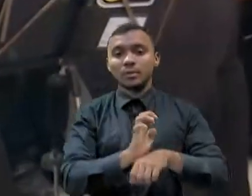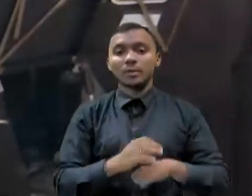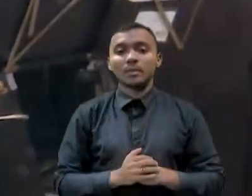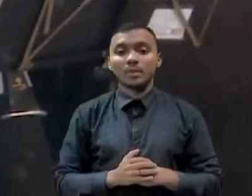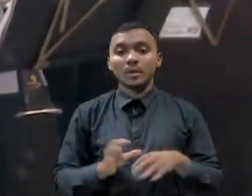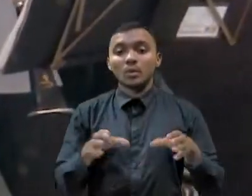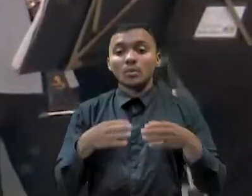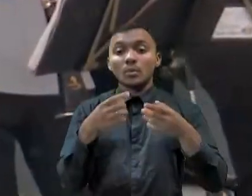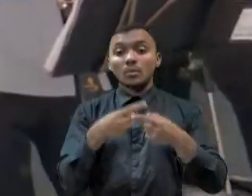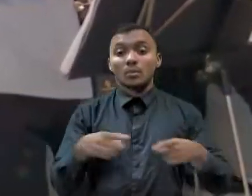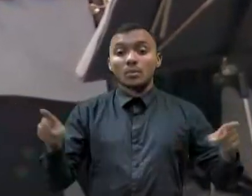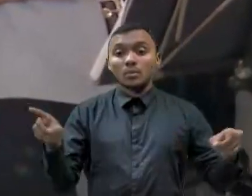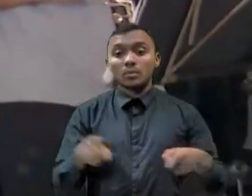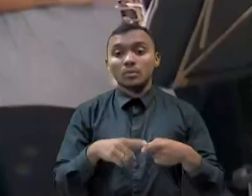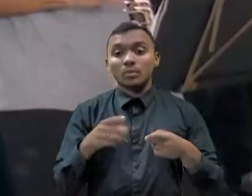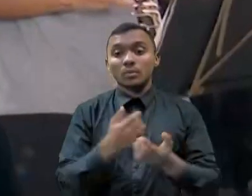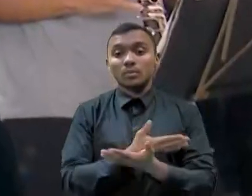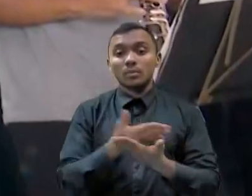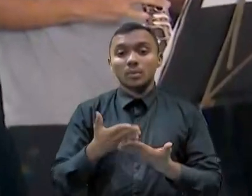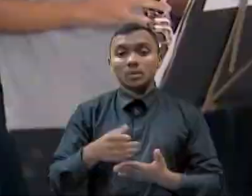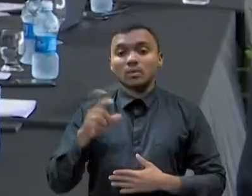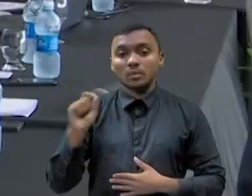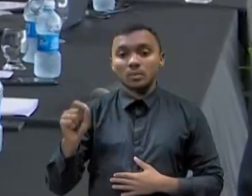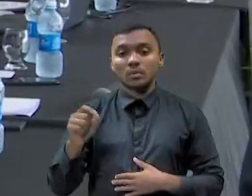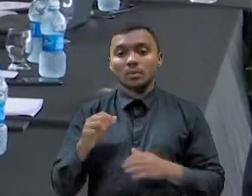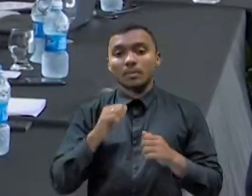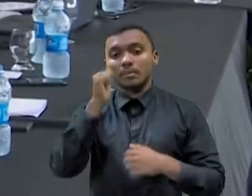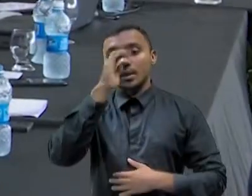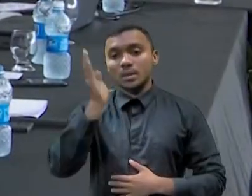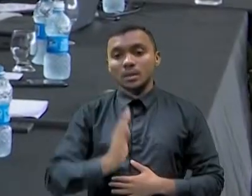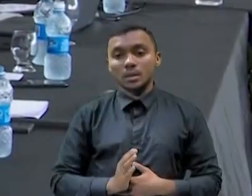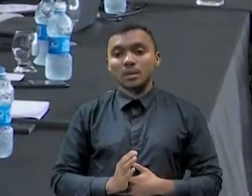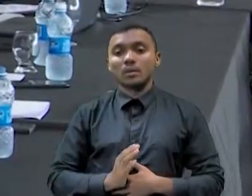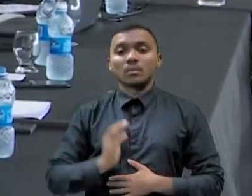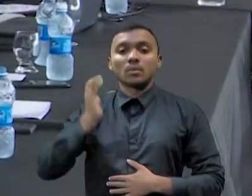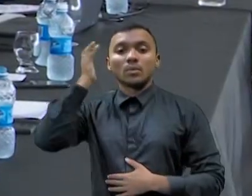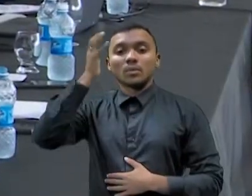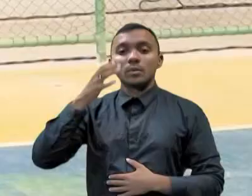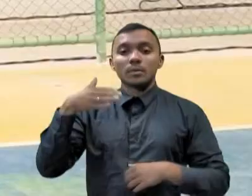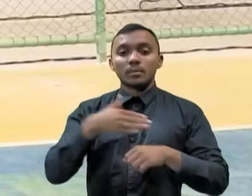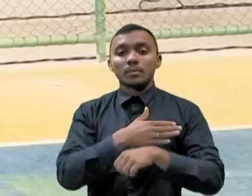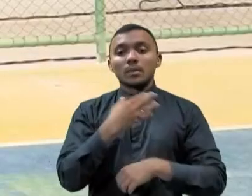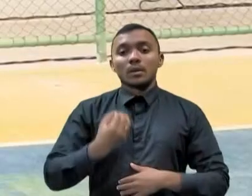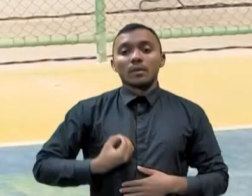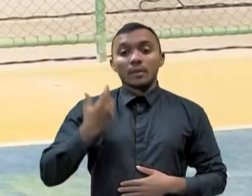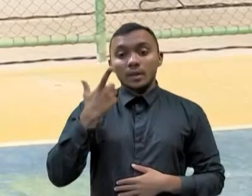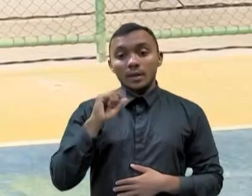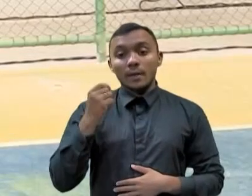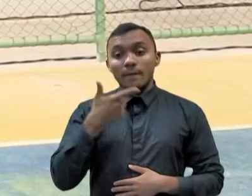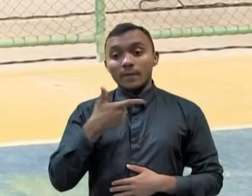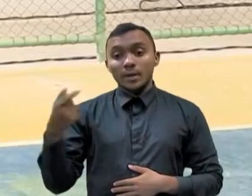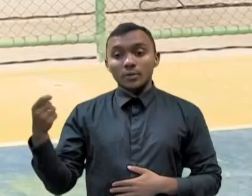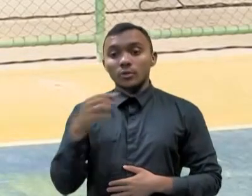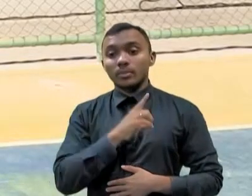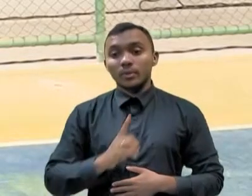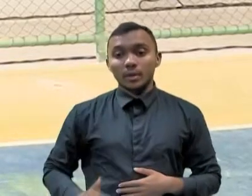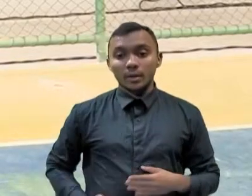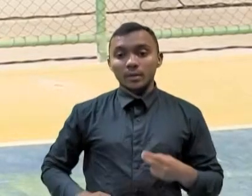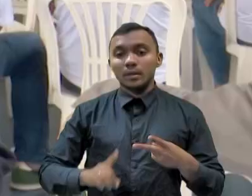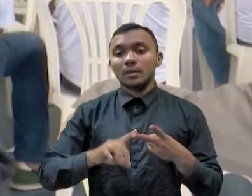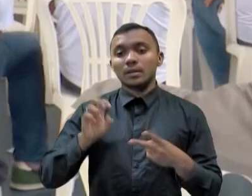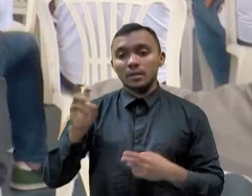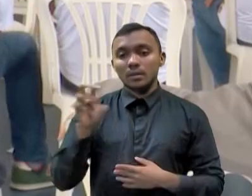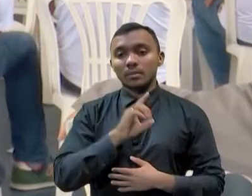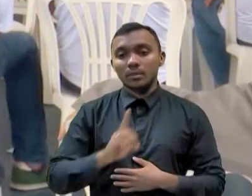abriu oficialmente a programação com um hino nacional. Estiveram presentes 20 deputados e outros 5 parlamentares de forma